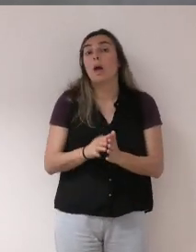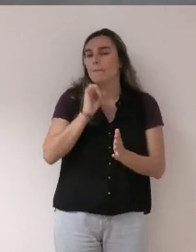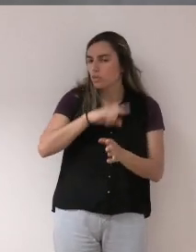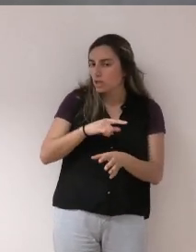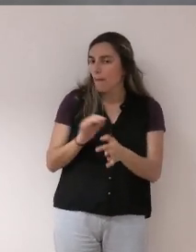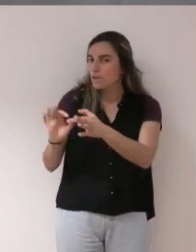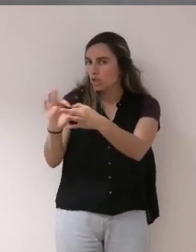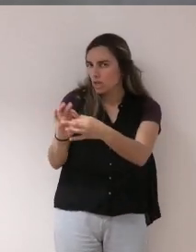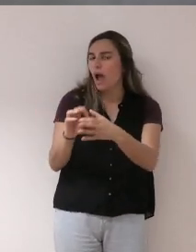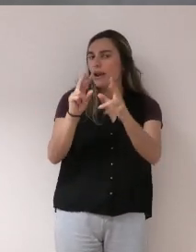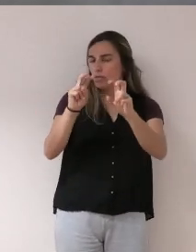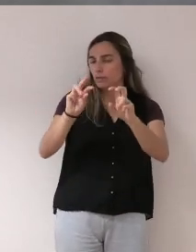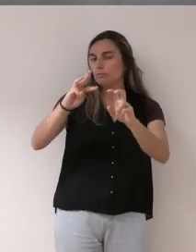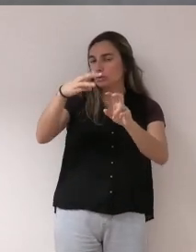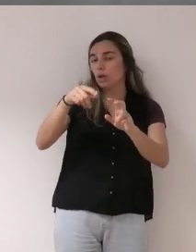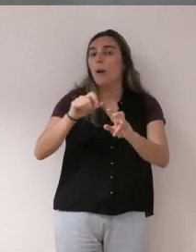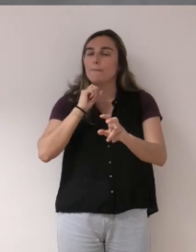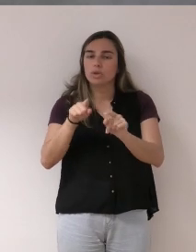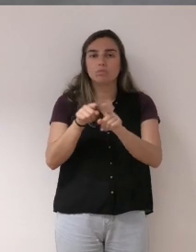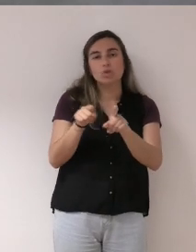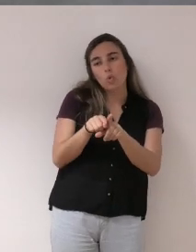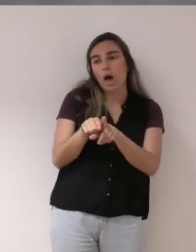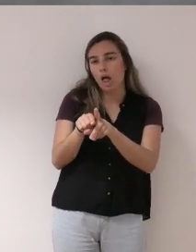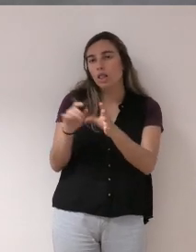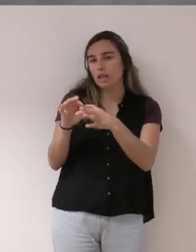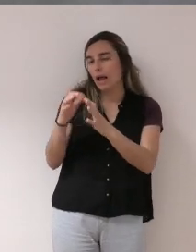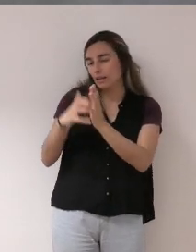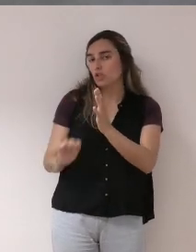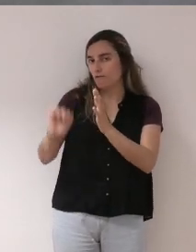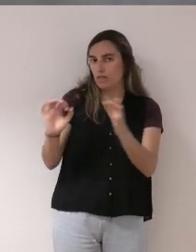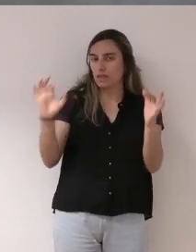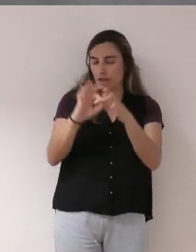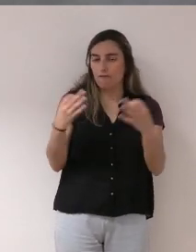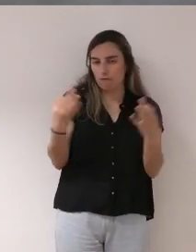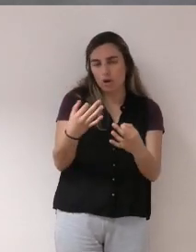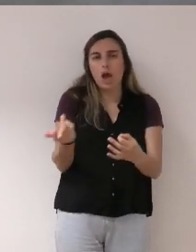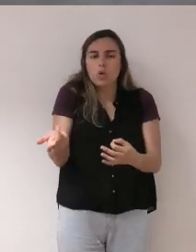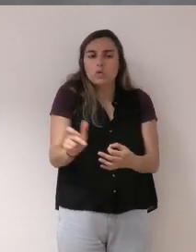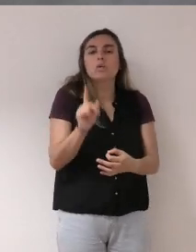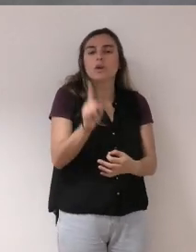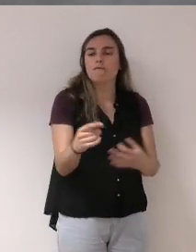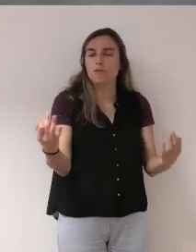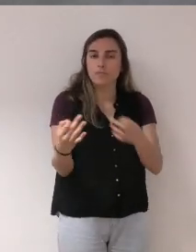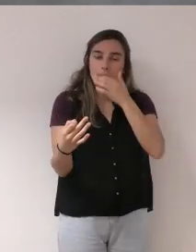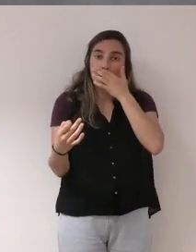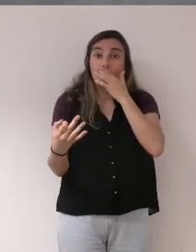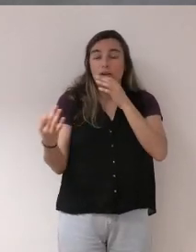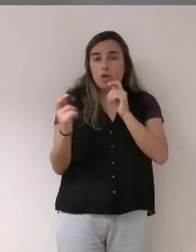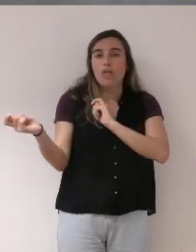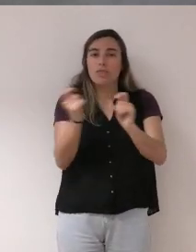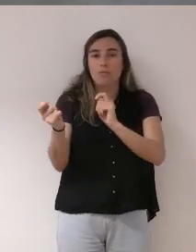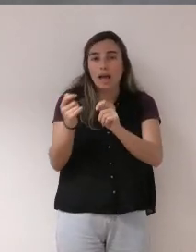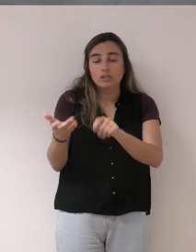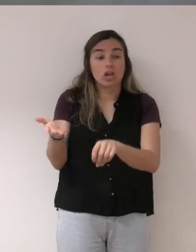pudéssemos encadear isso no primeiro e segundo destes tópicos. Porque ocorreu uma certa altura, aliás nos debates prévios